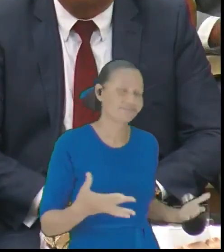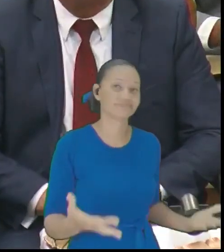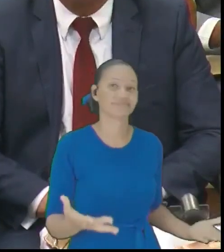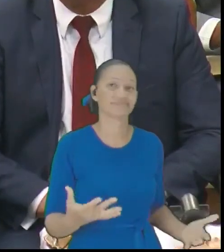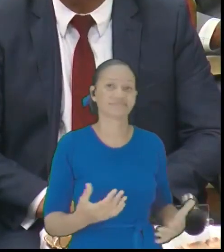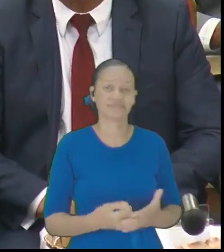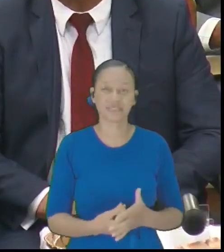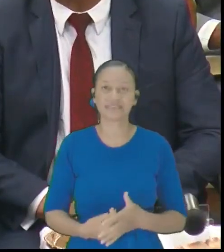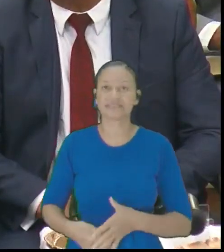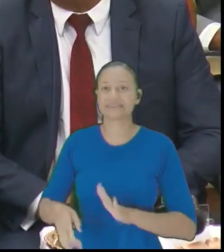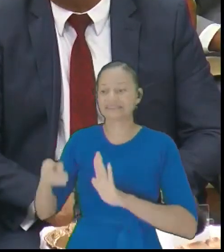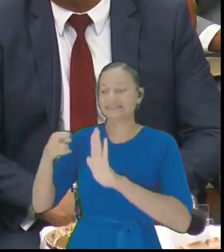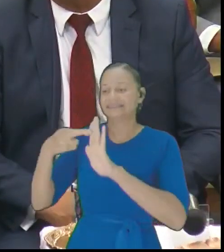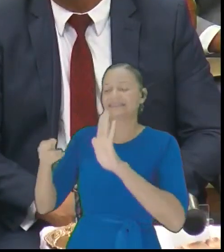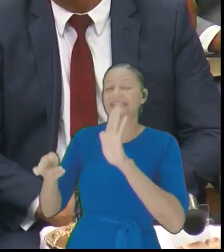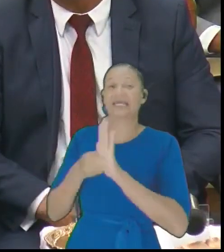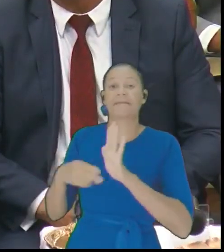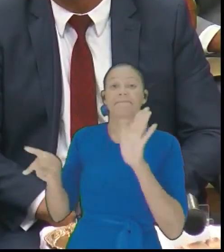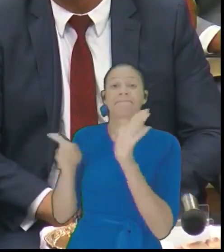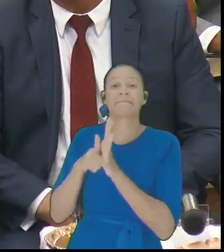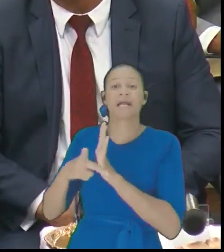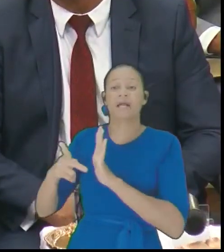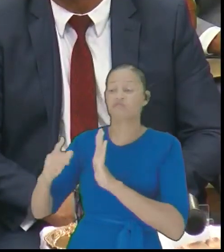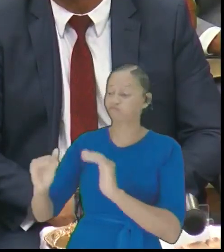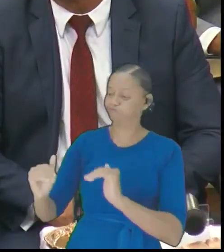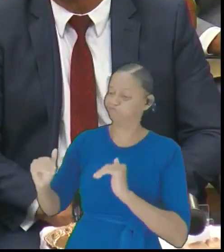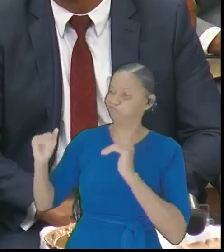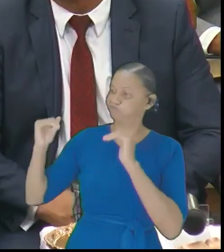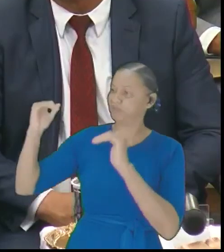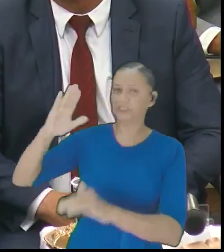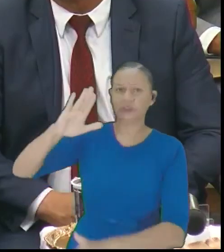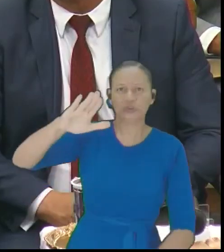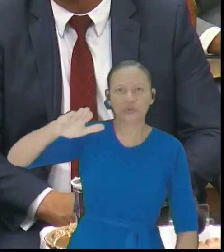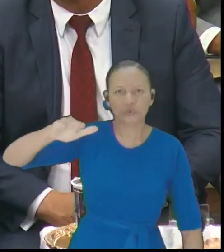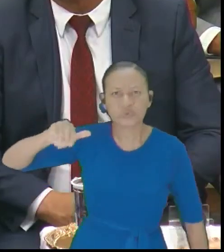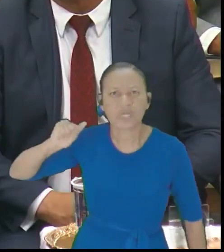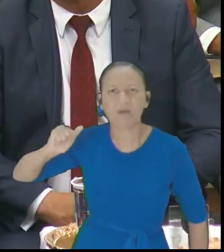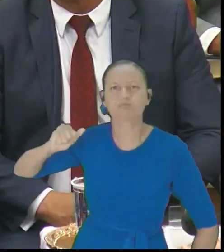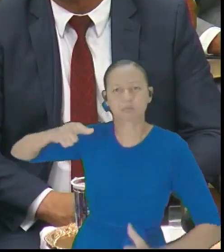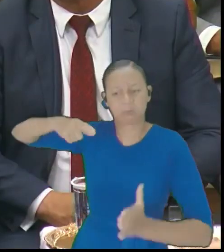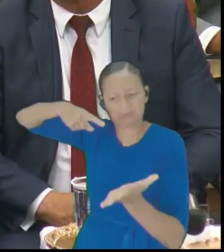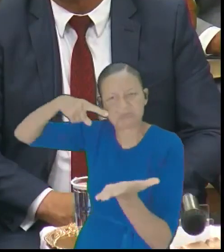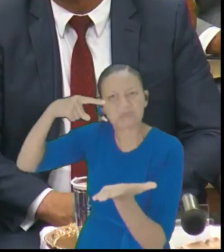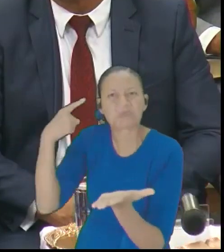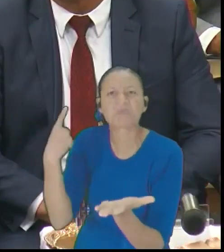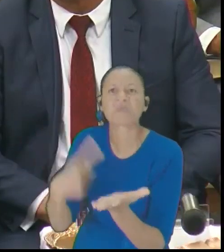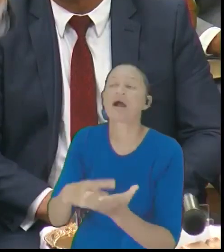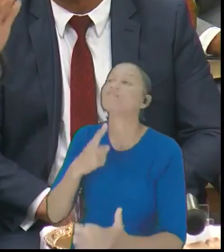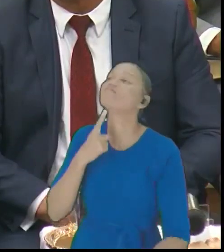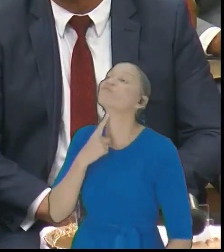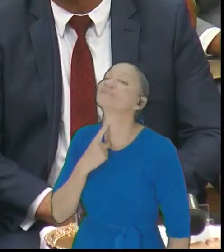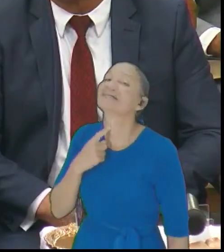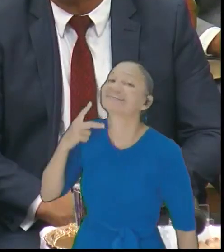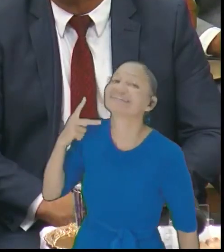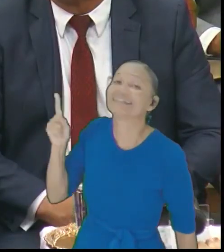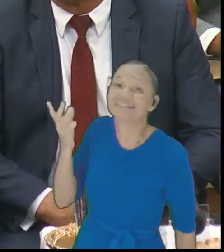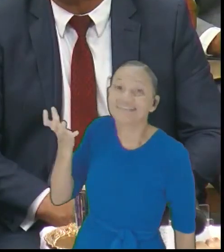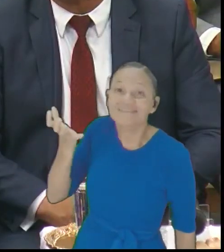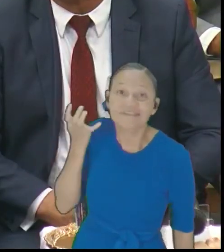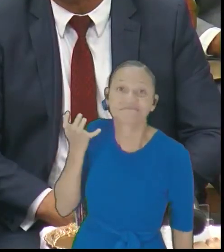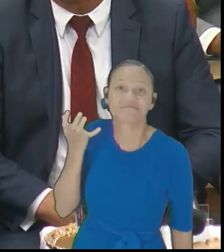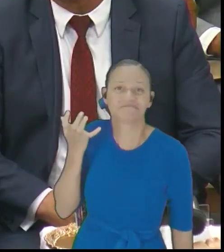dentro do critério da soberania, ele chama, ele estabelece quem ele quer.